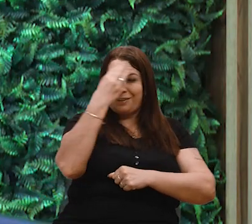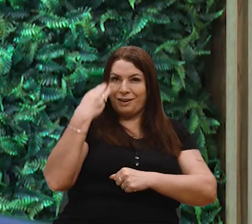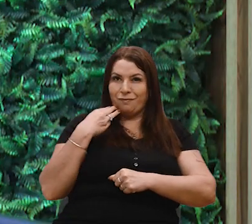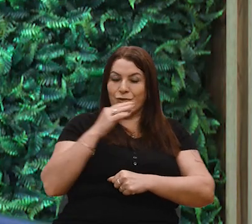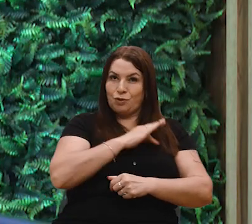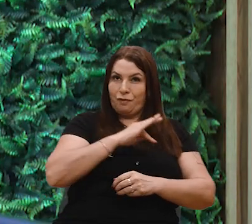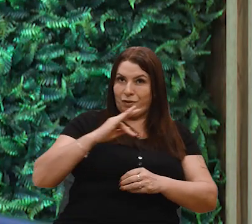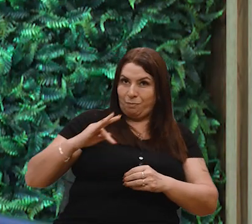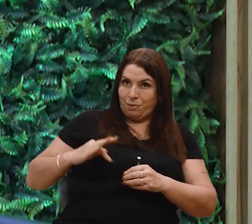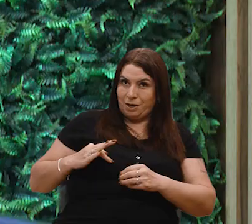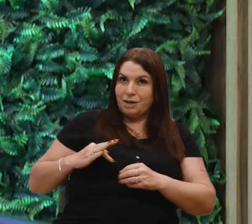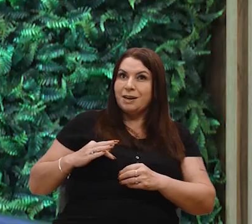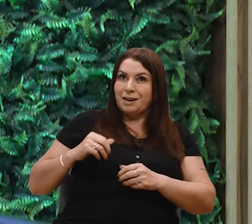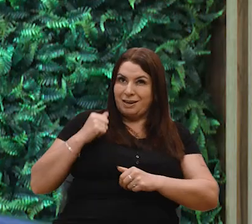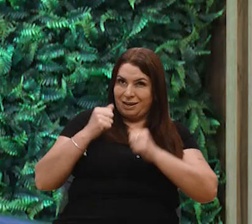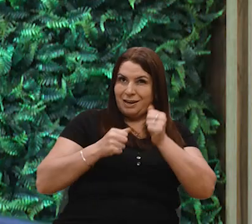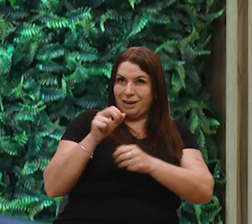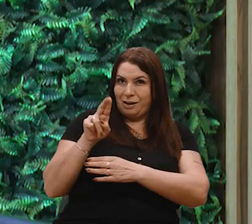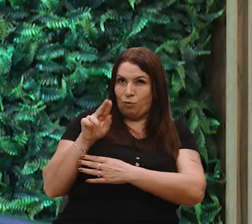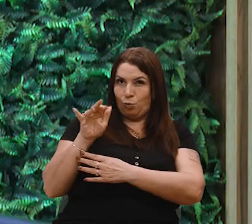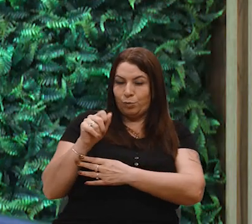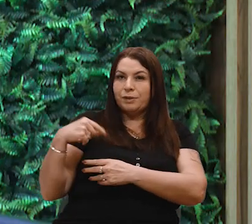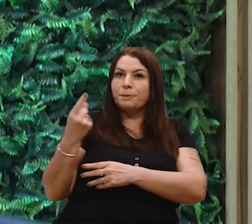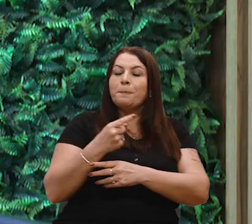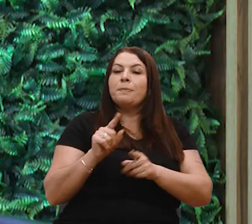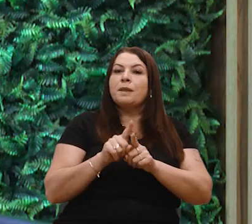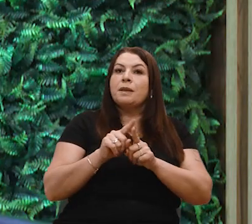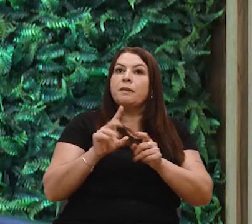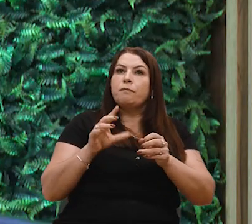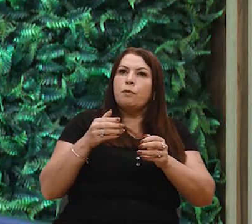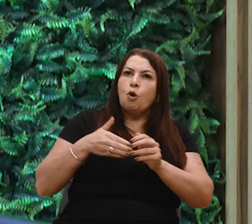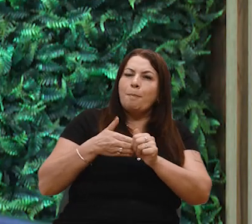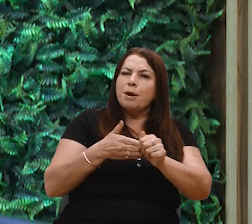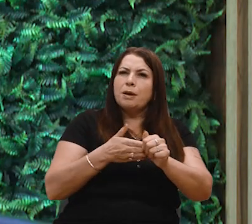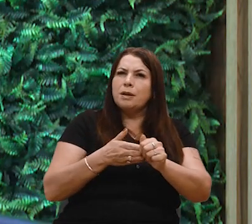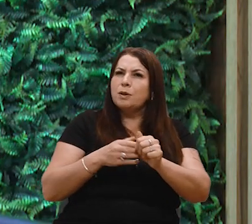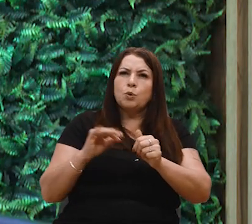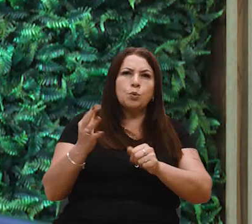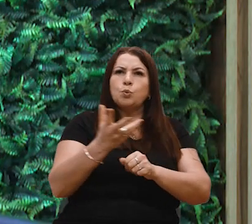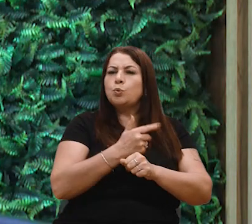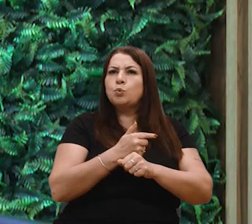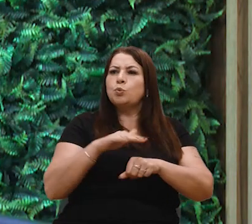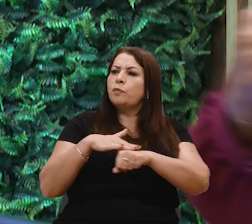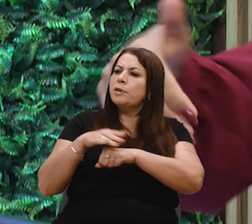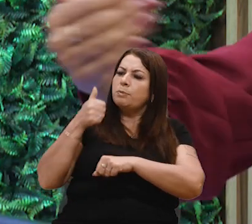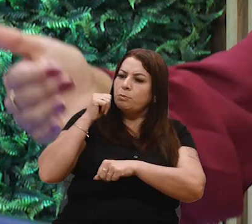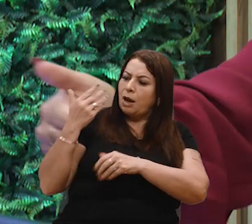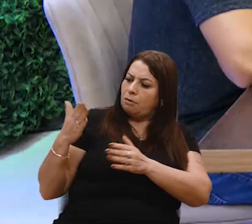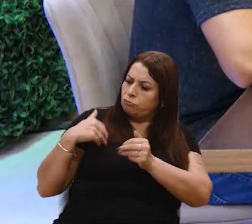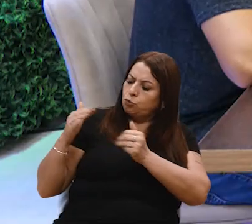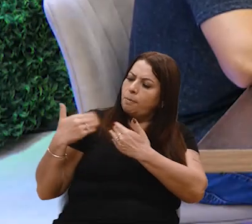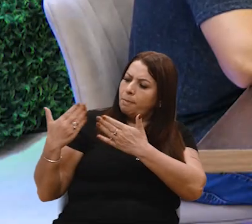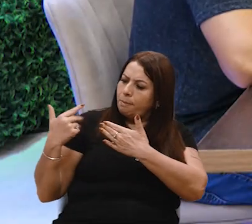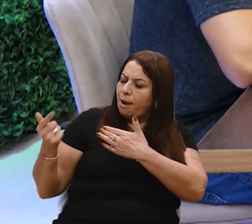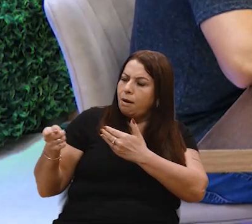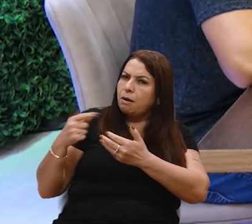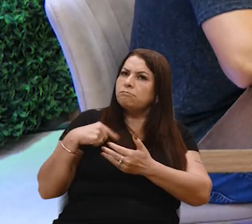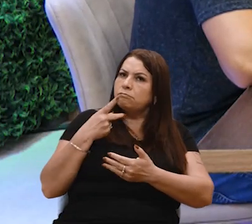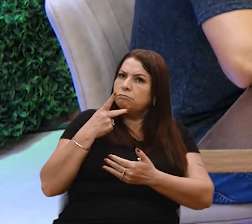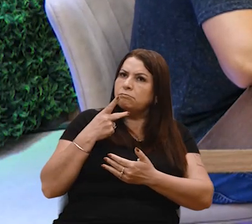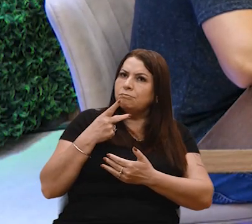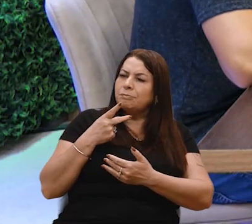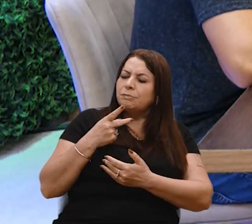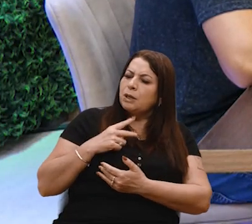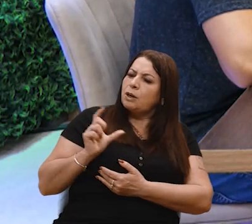que é Farroupilha, e nós fomos acompanhar, né, a largada. Tô passando, conversei com uma moça que estava do meu lado,